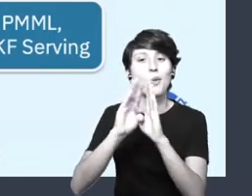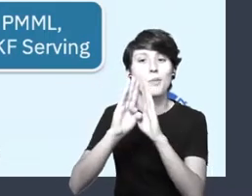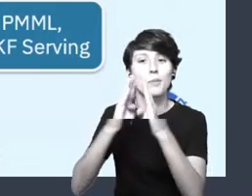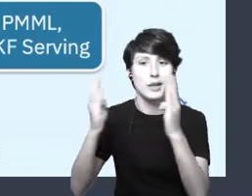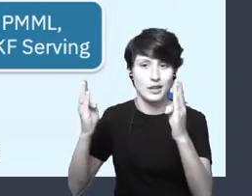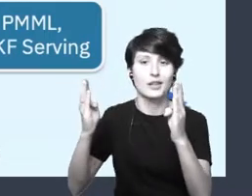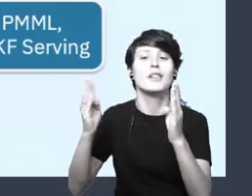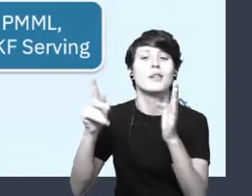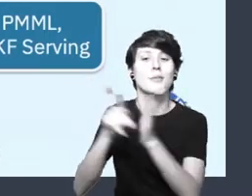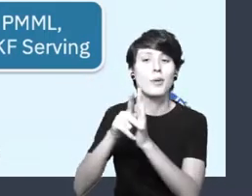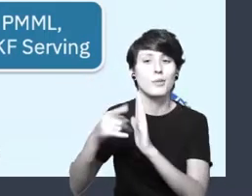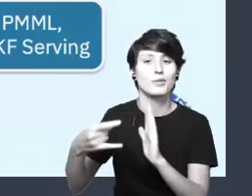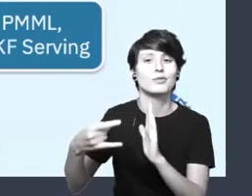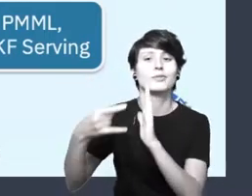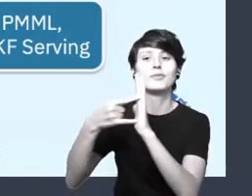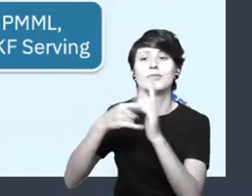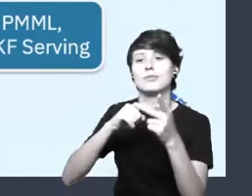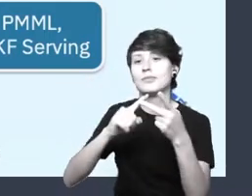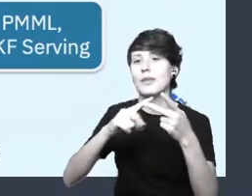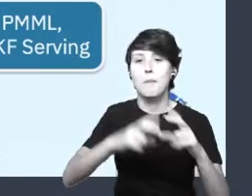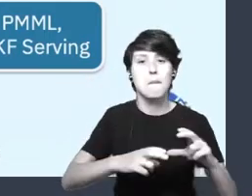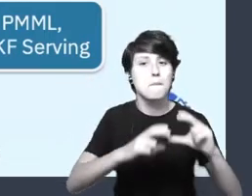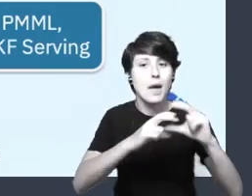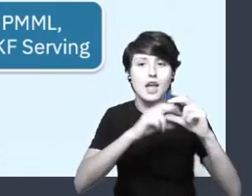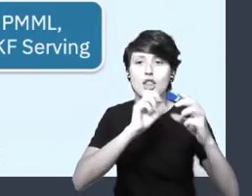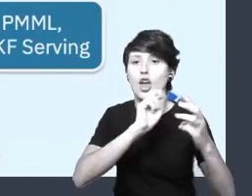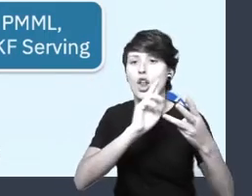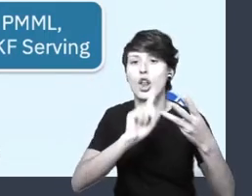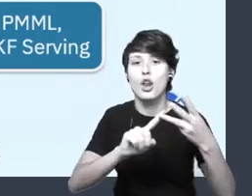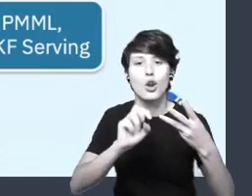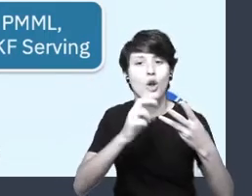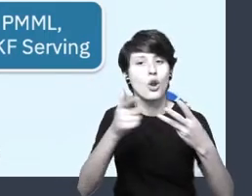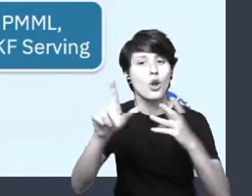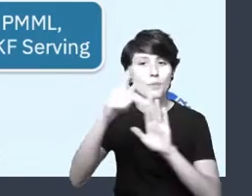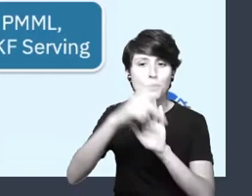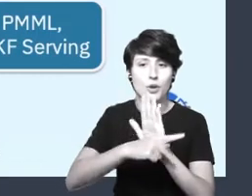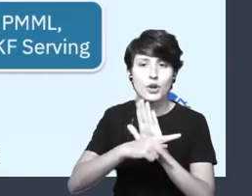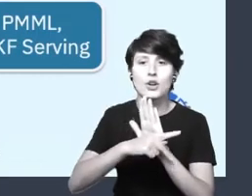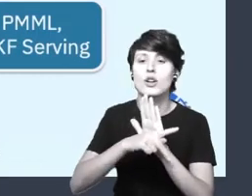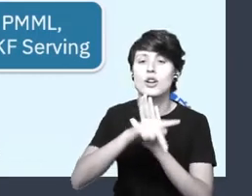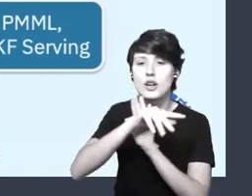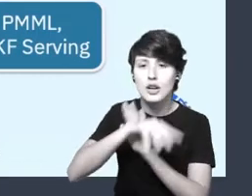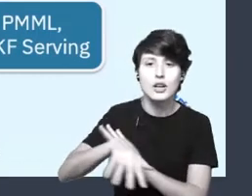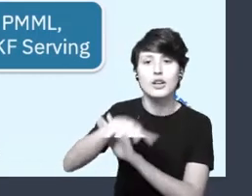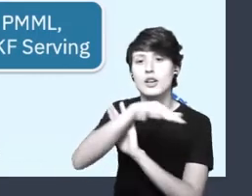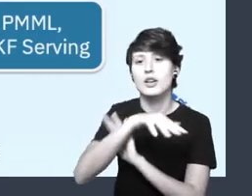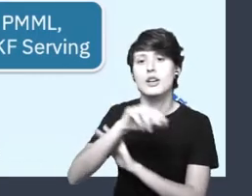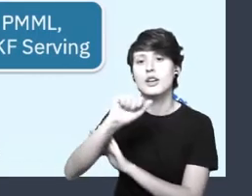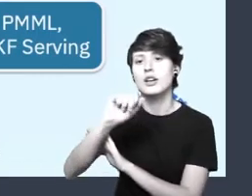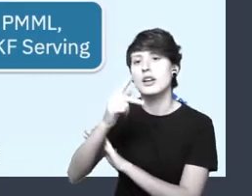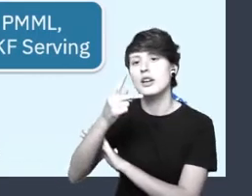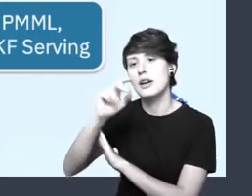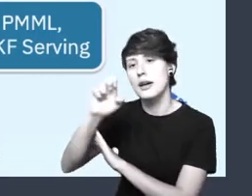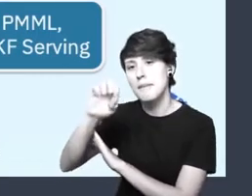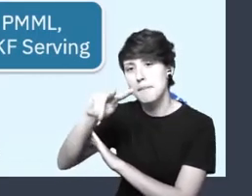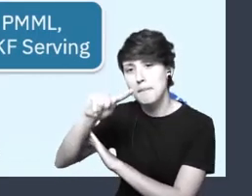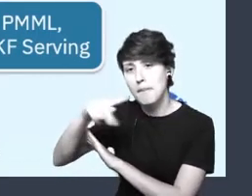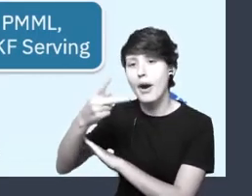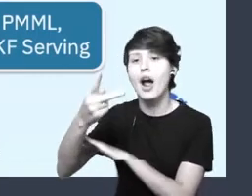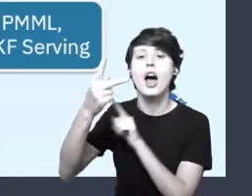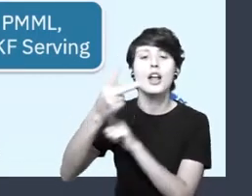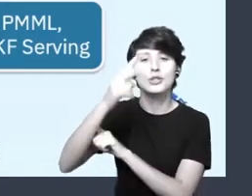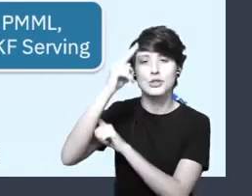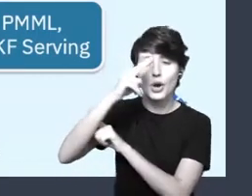o TensorFlow, PyTorch, outros projetos do Apache, da Apache Foundation, como Apache Spark, Apache